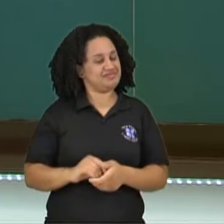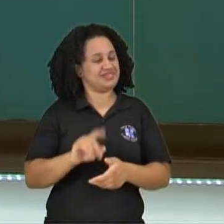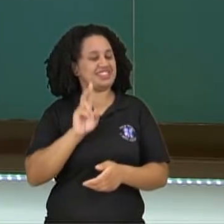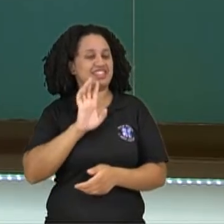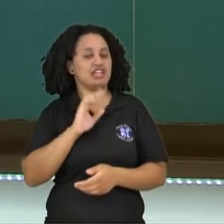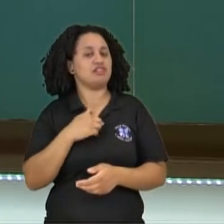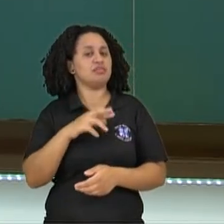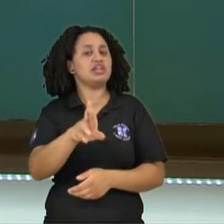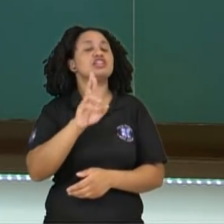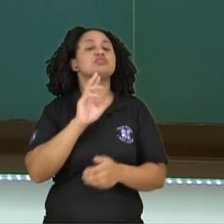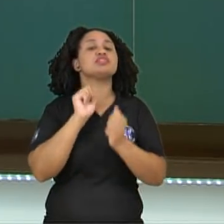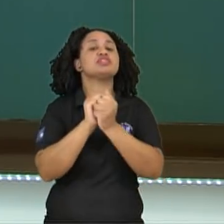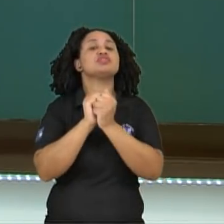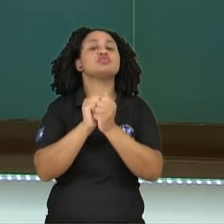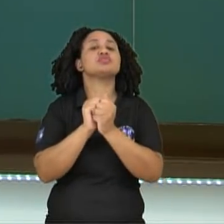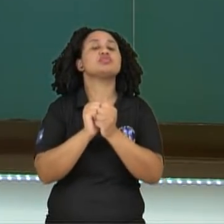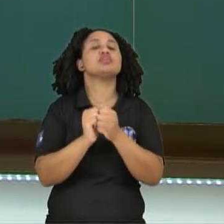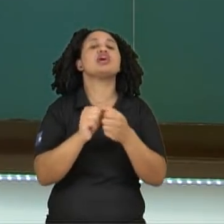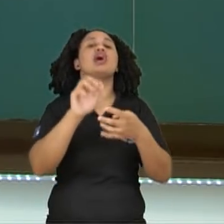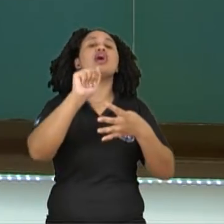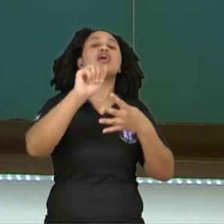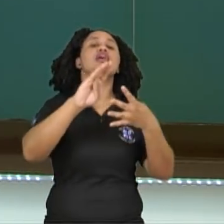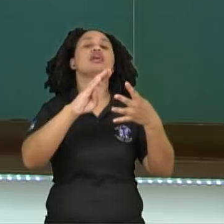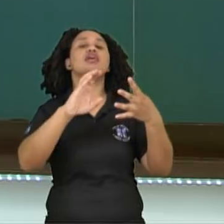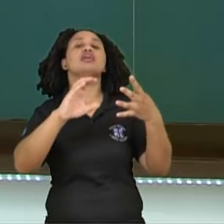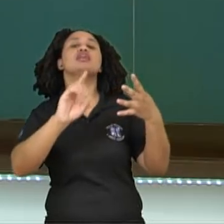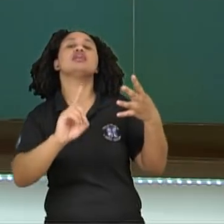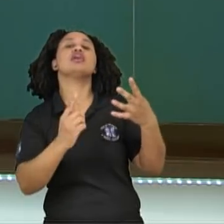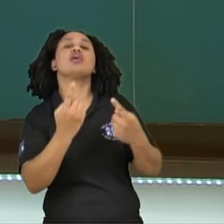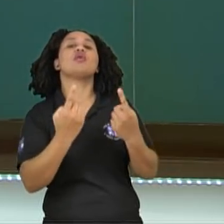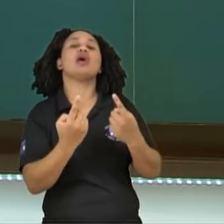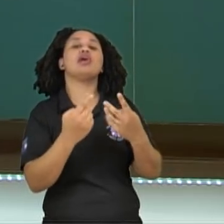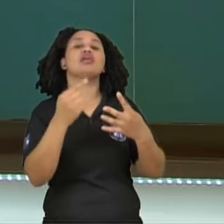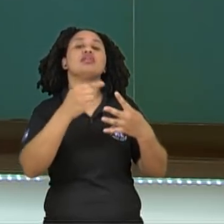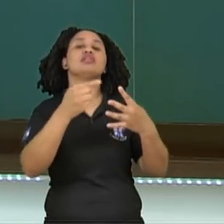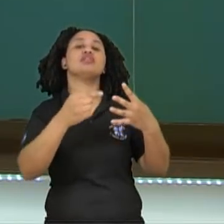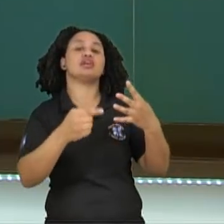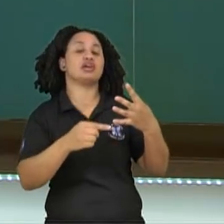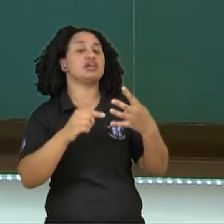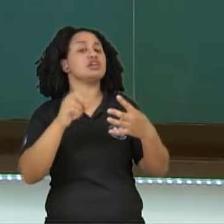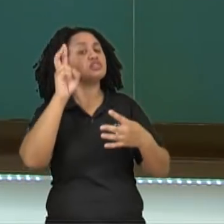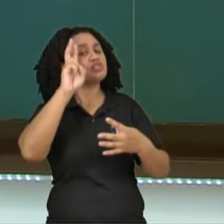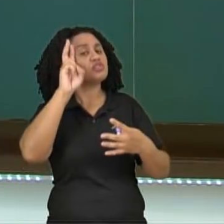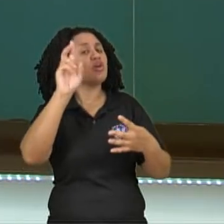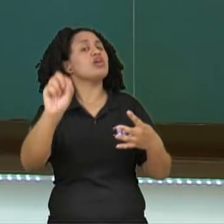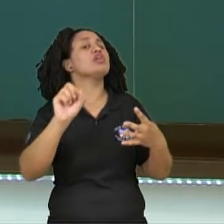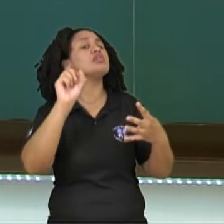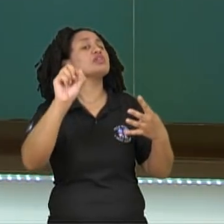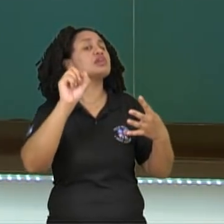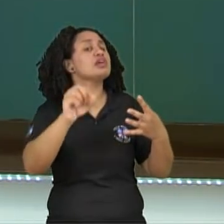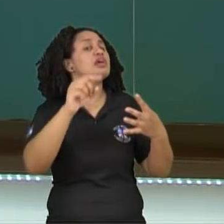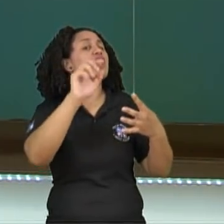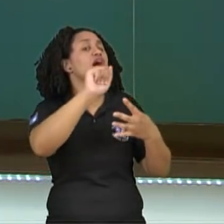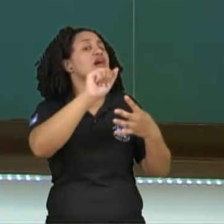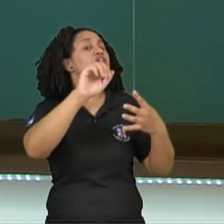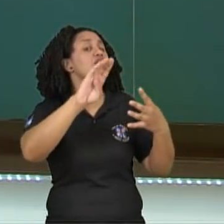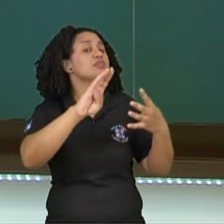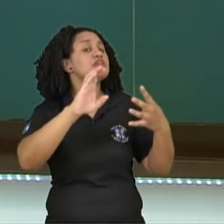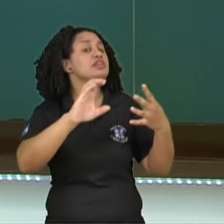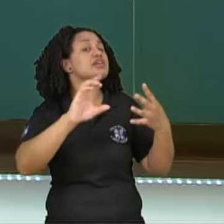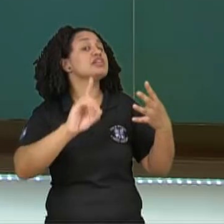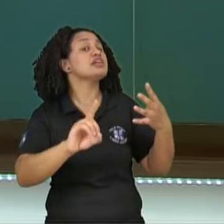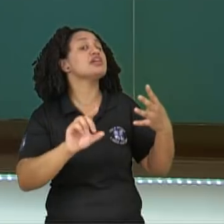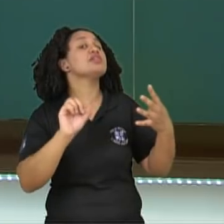responder essa junto comigo? Letra A, B, C ou D? Afinal, a ciência chamada de história é... Letra A, B, C